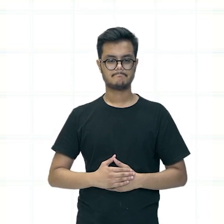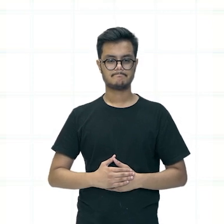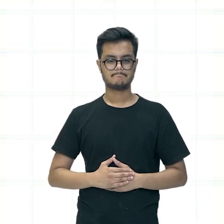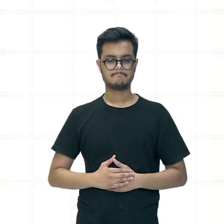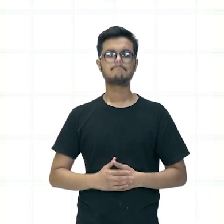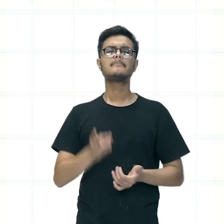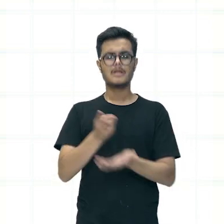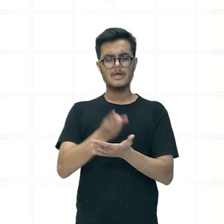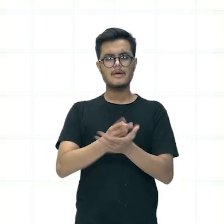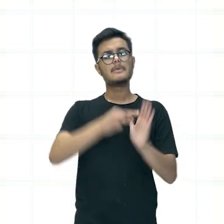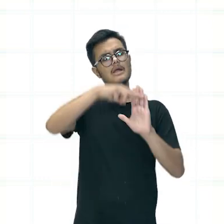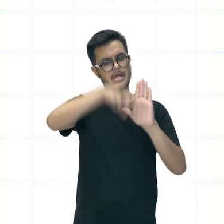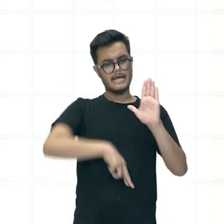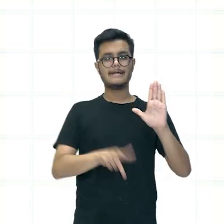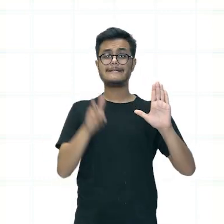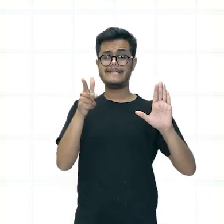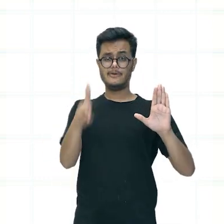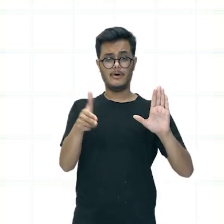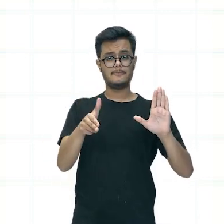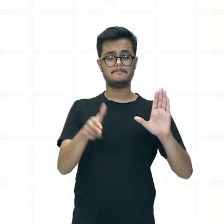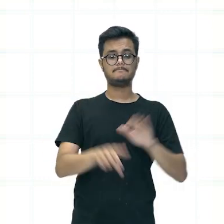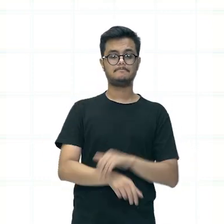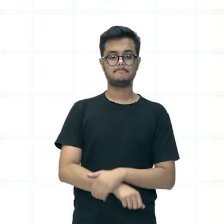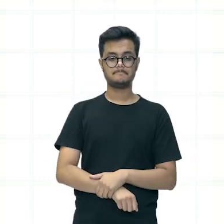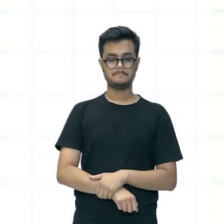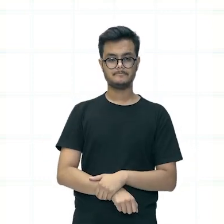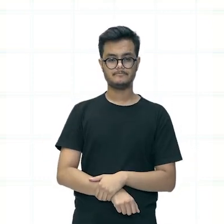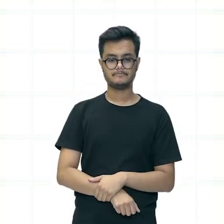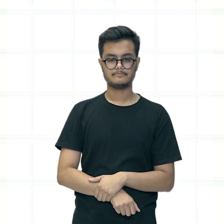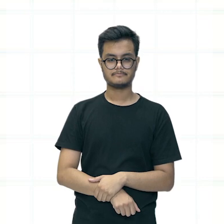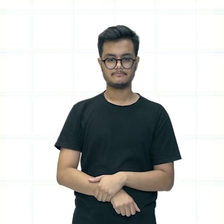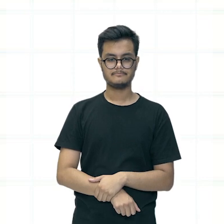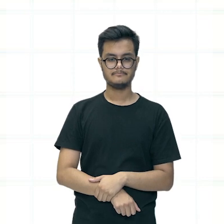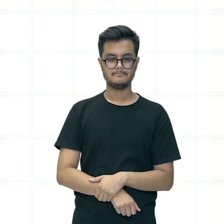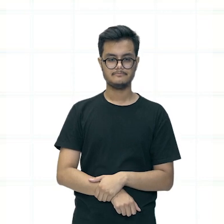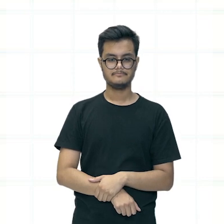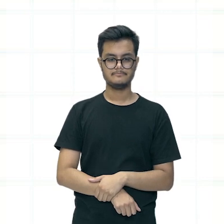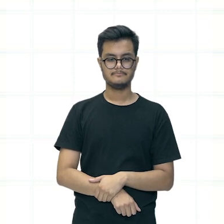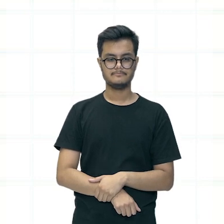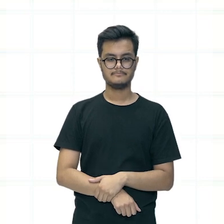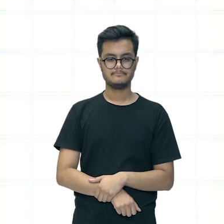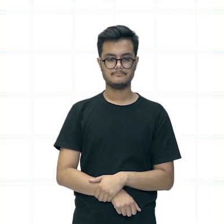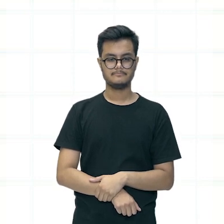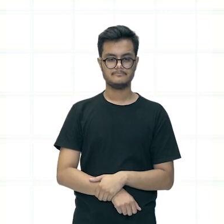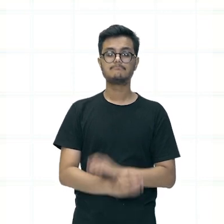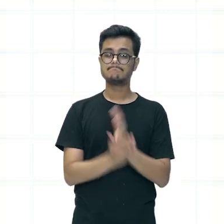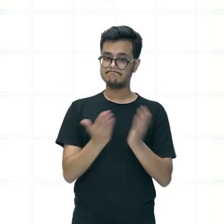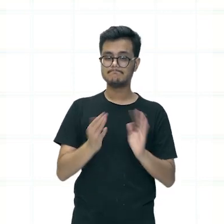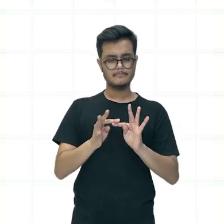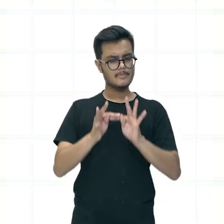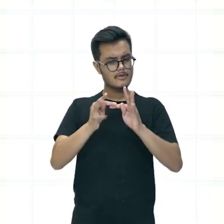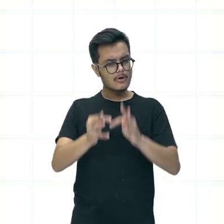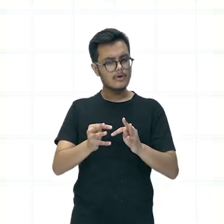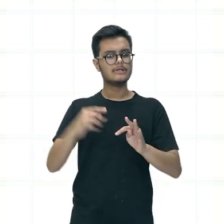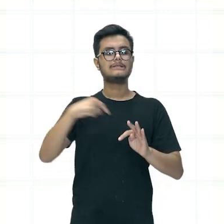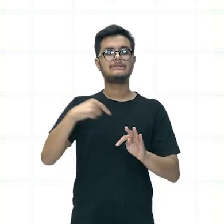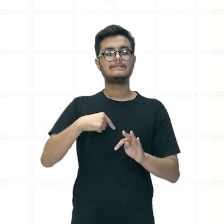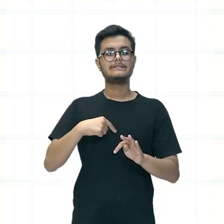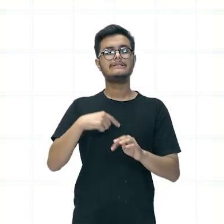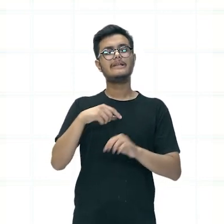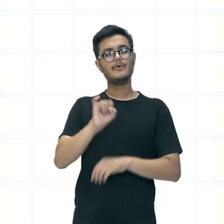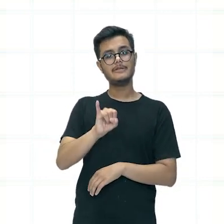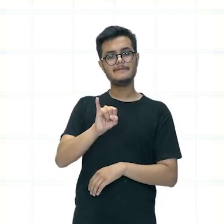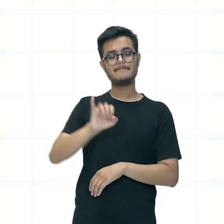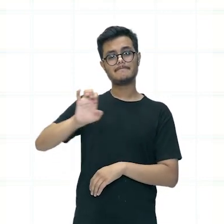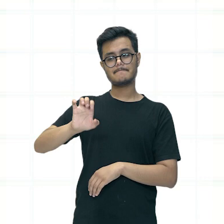estudar, studied, studied, studied. Todos eles receberam aqui o